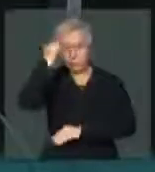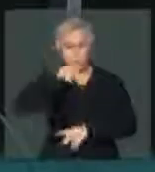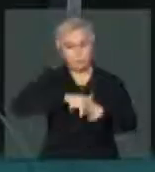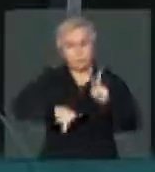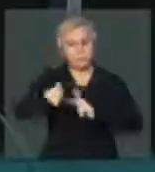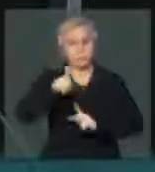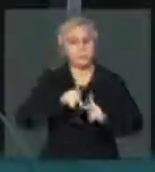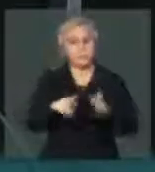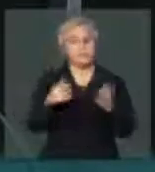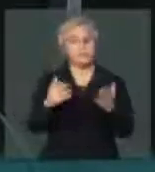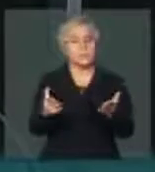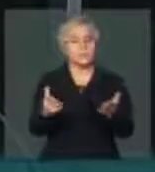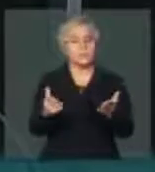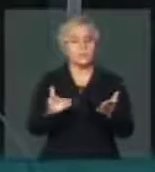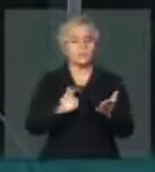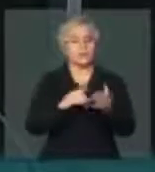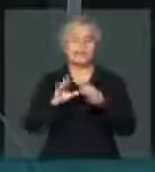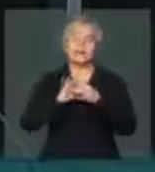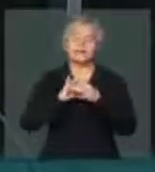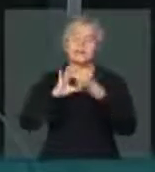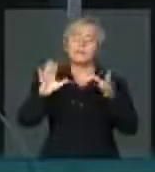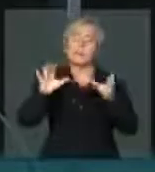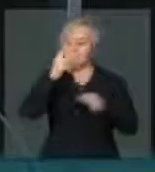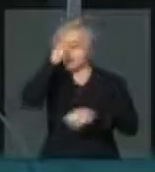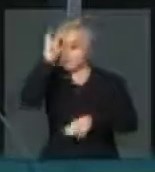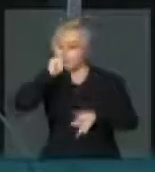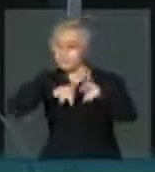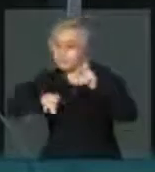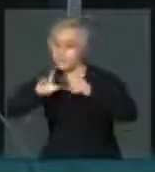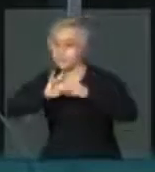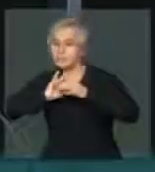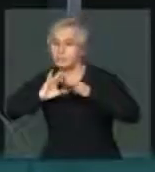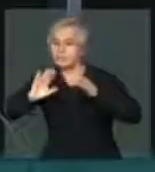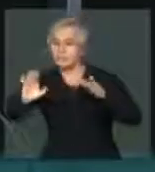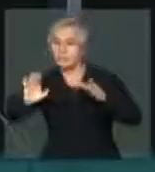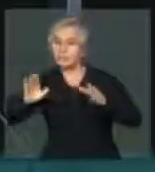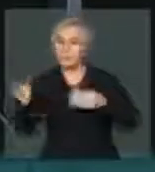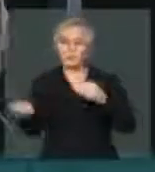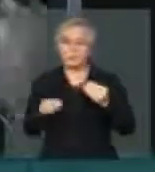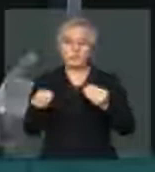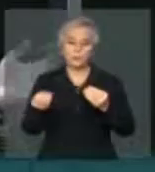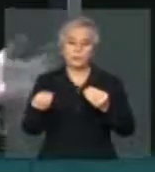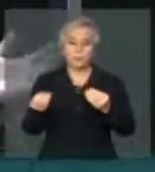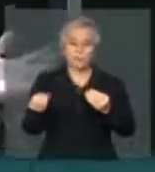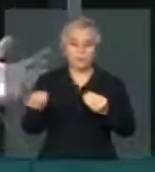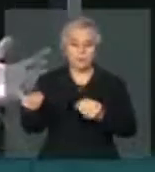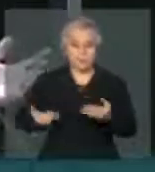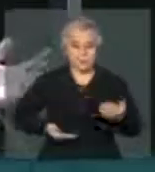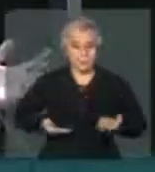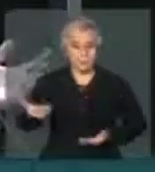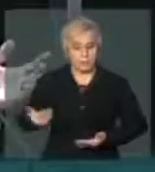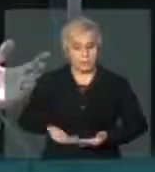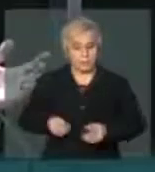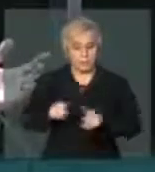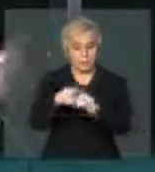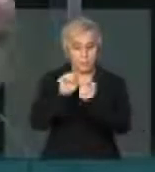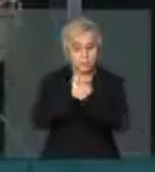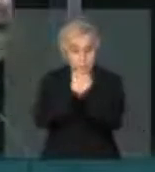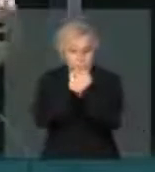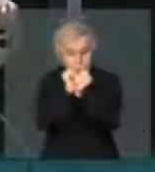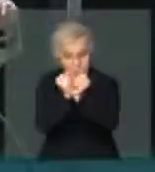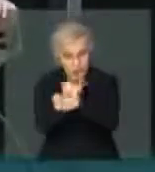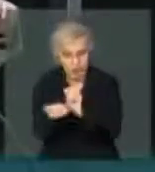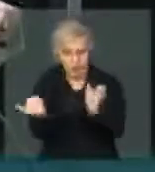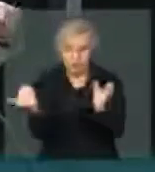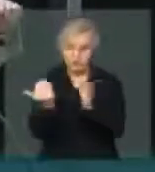pressupõe a inteira liberdade do cidadão como servidor e escravo dos processos coletivos. Nós